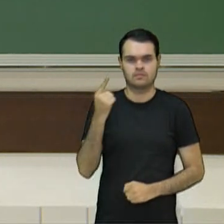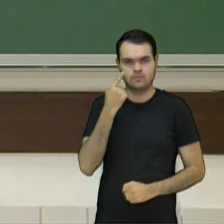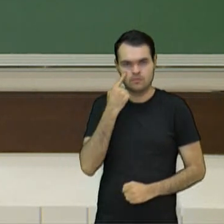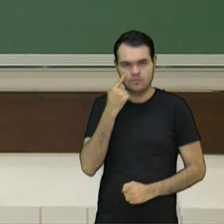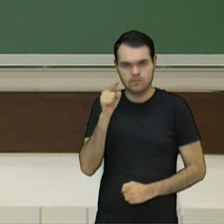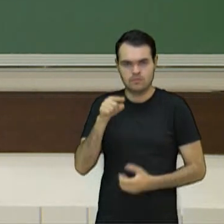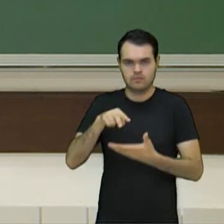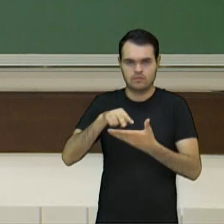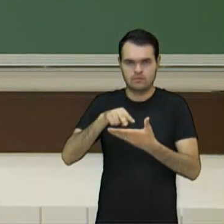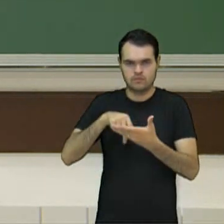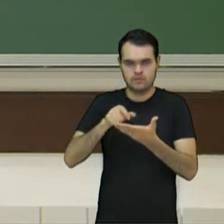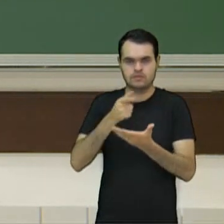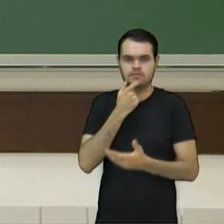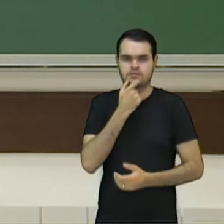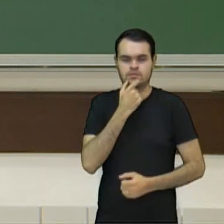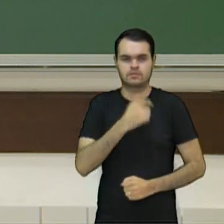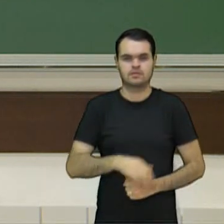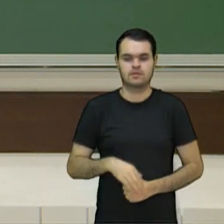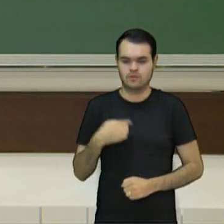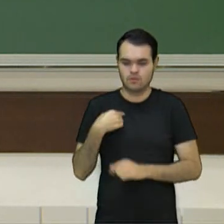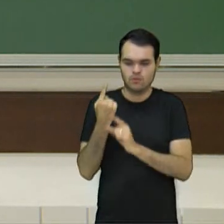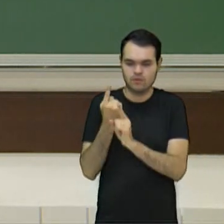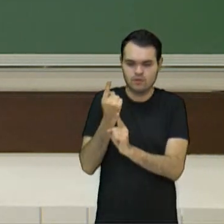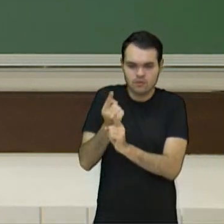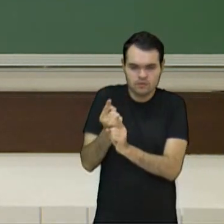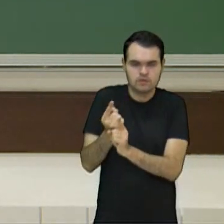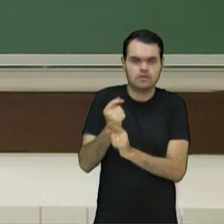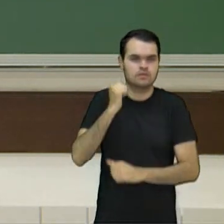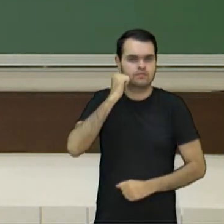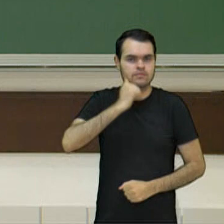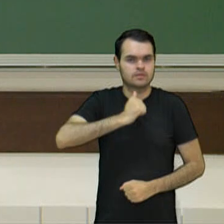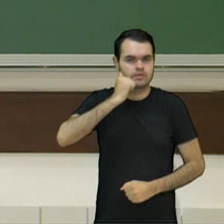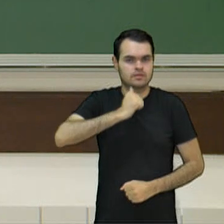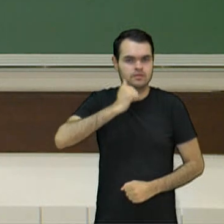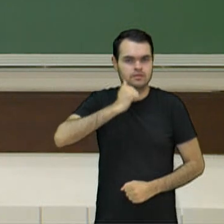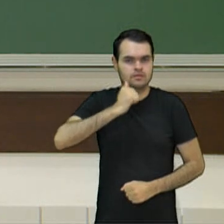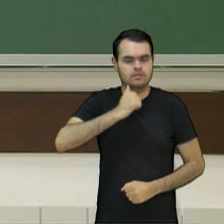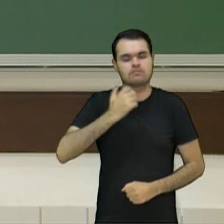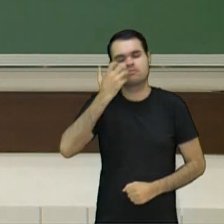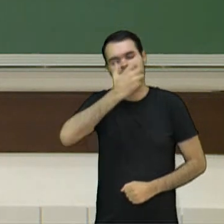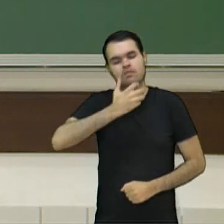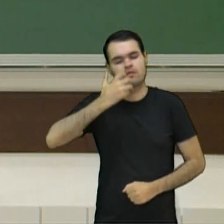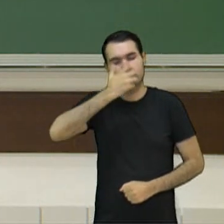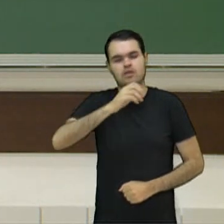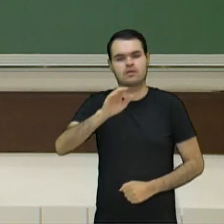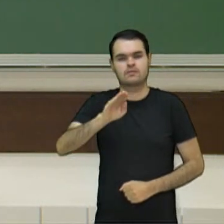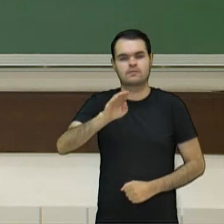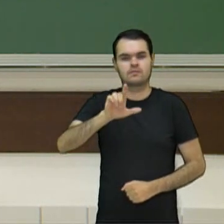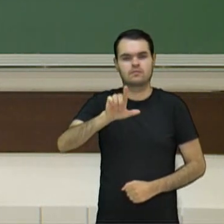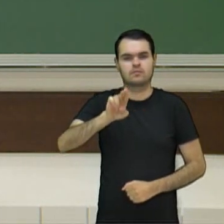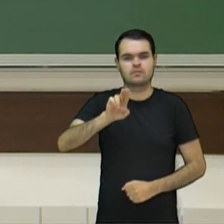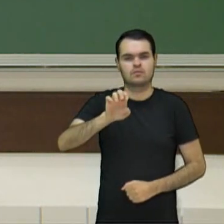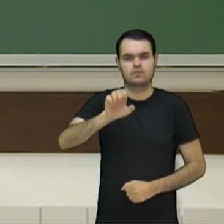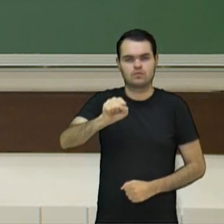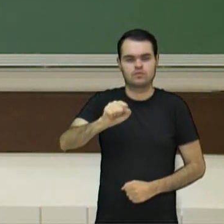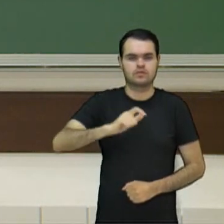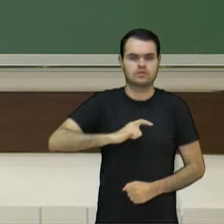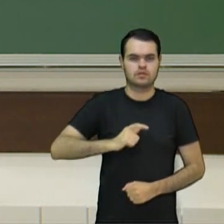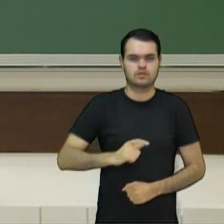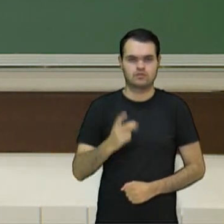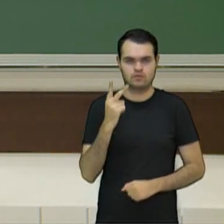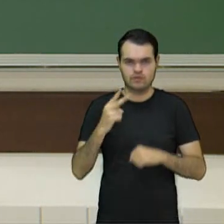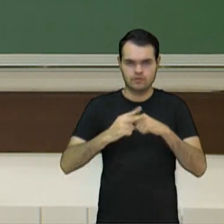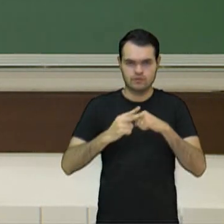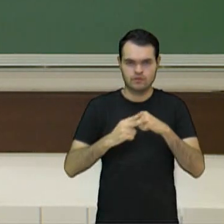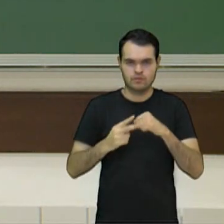who sings the blues. Eu encontrei a menina que estava cantando blues. Aqui nós temos dois verbos